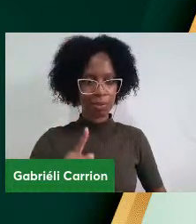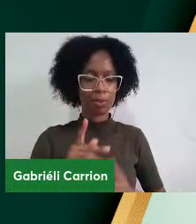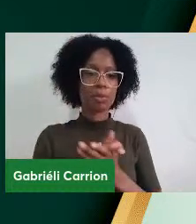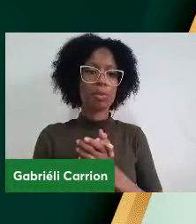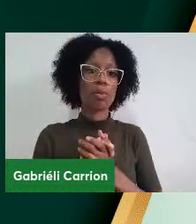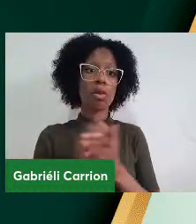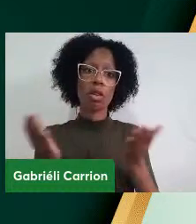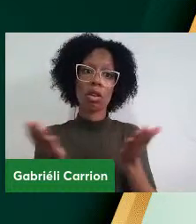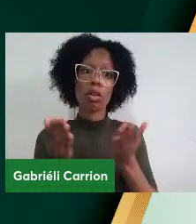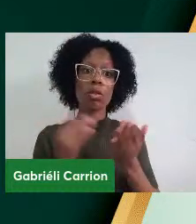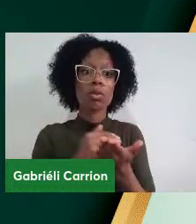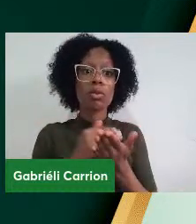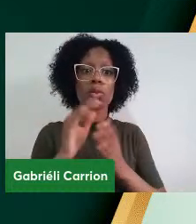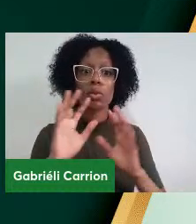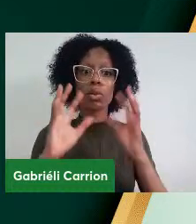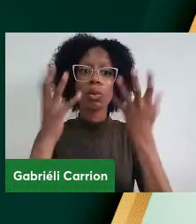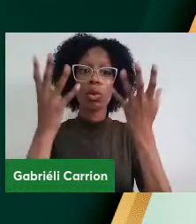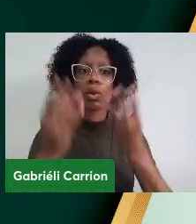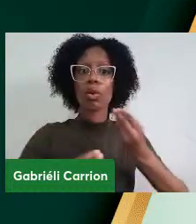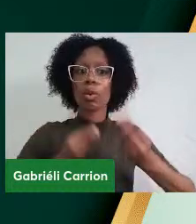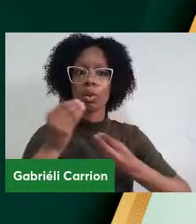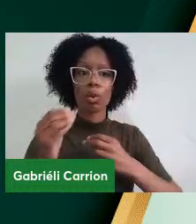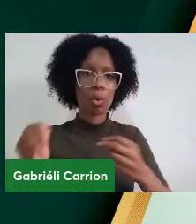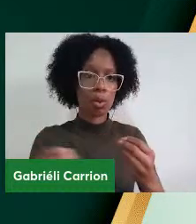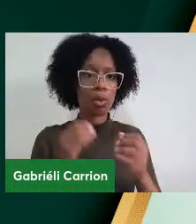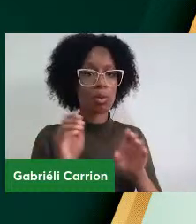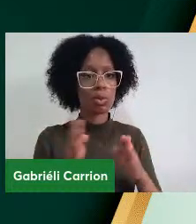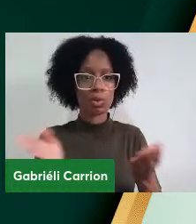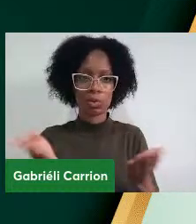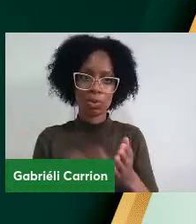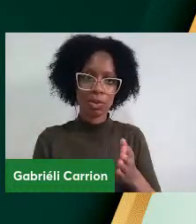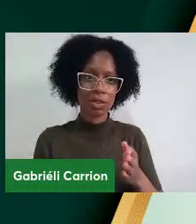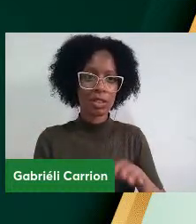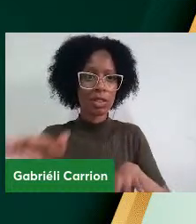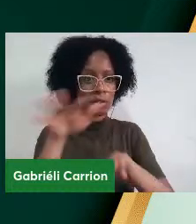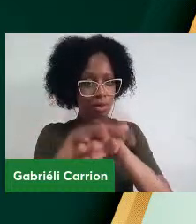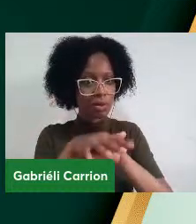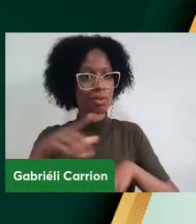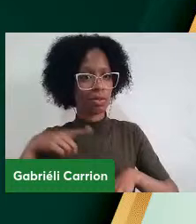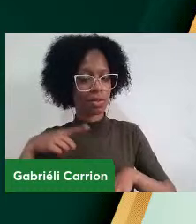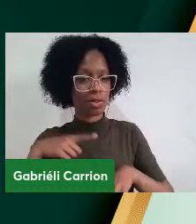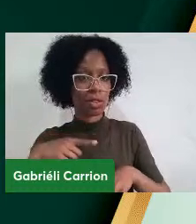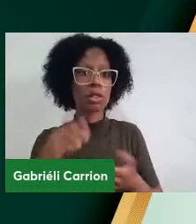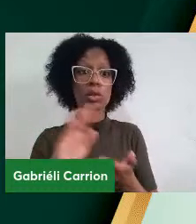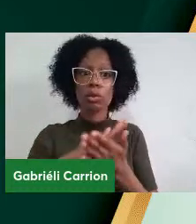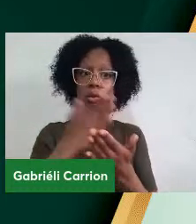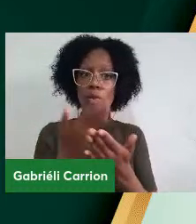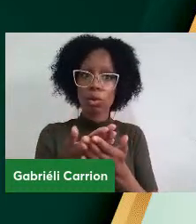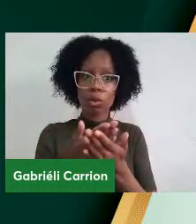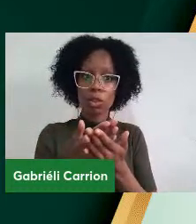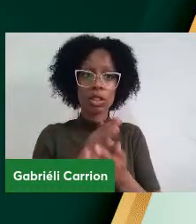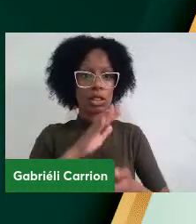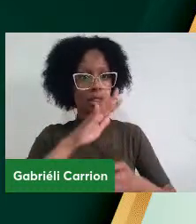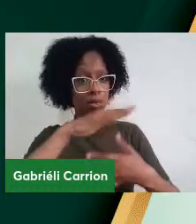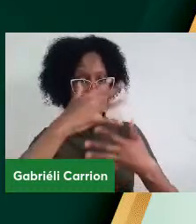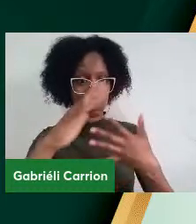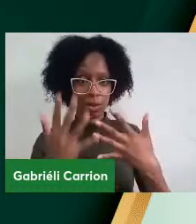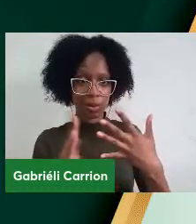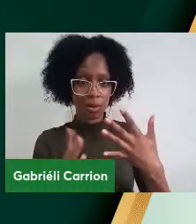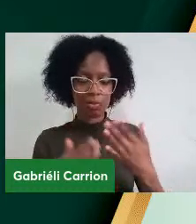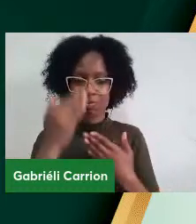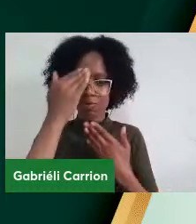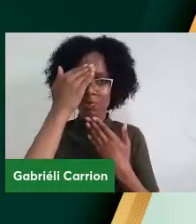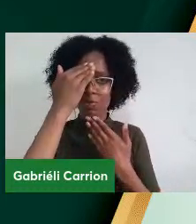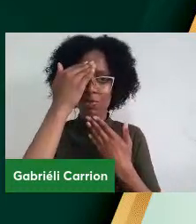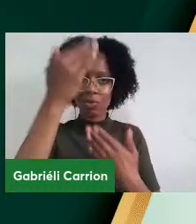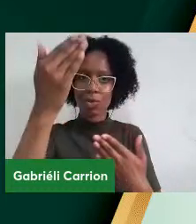Esta cerimônia acontece de forma inclusiva e, para isso, contamos com a tradução em Libras. Agradecemos ao Núcleo de Inclusão